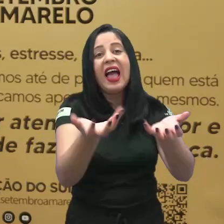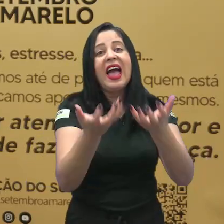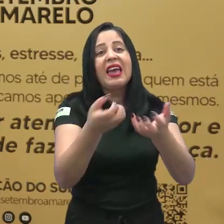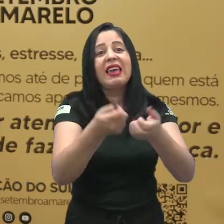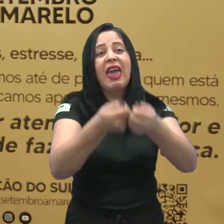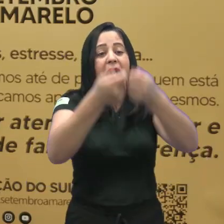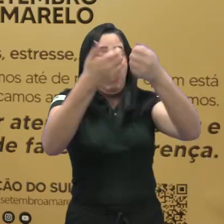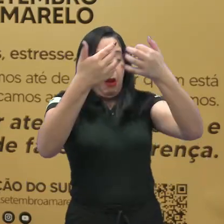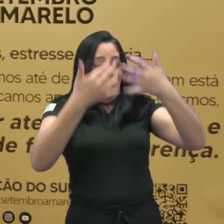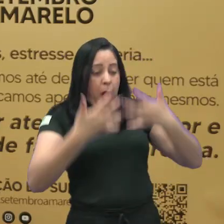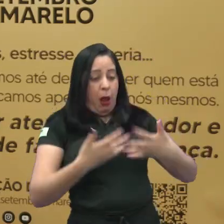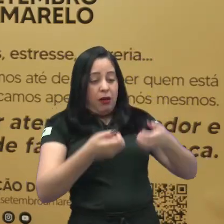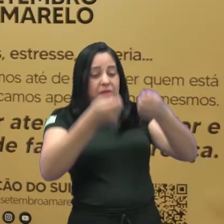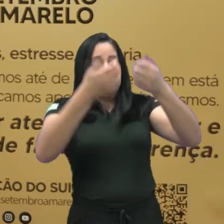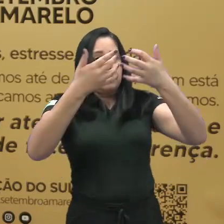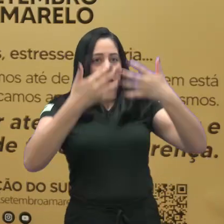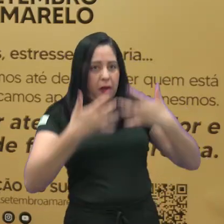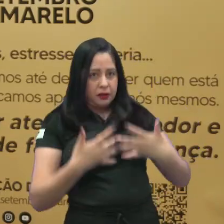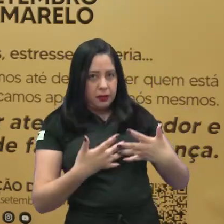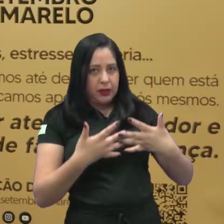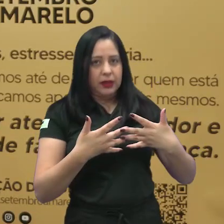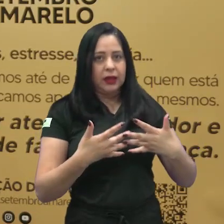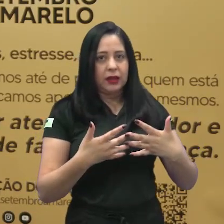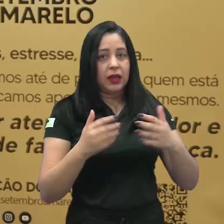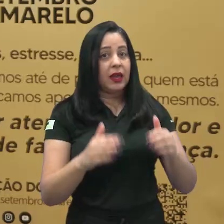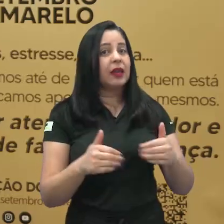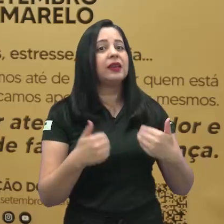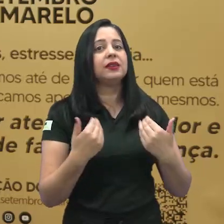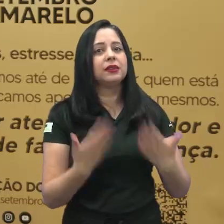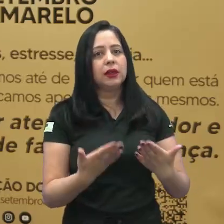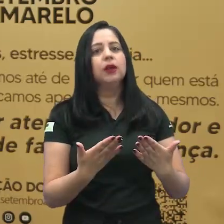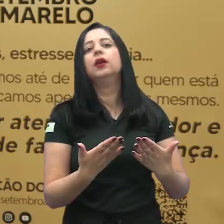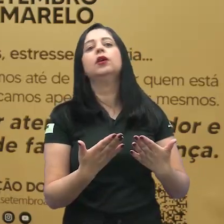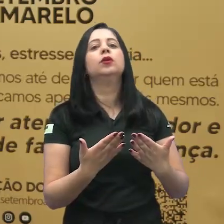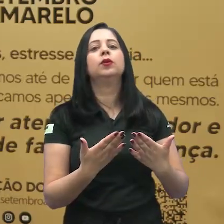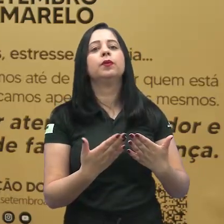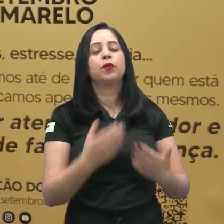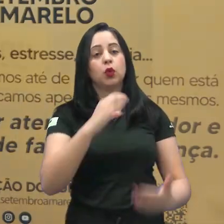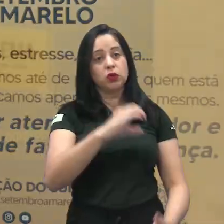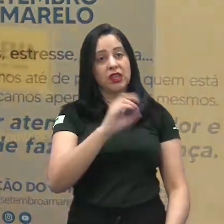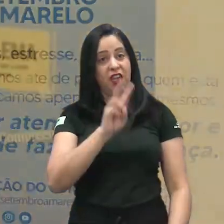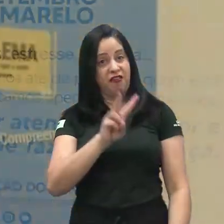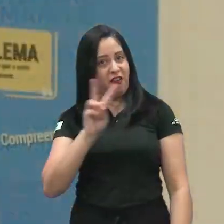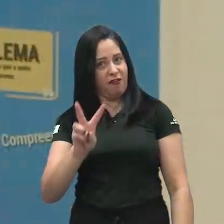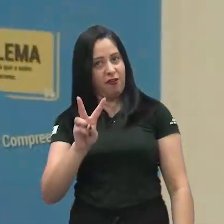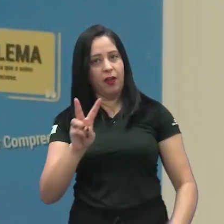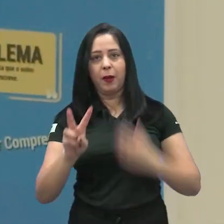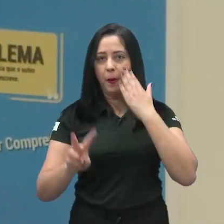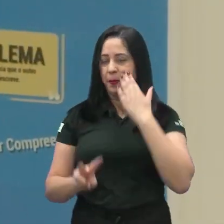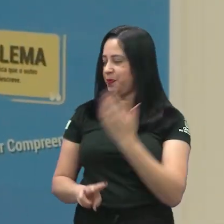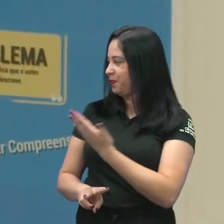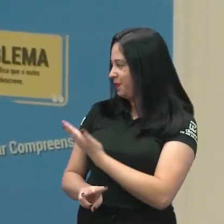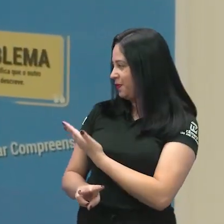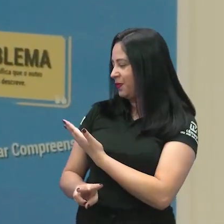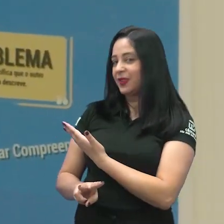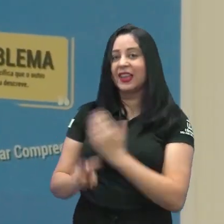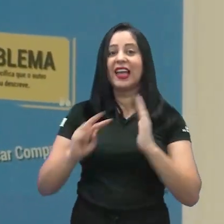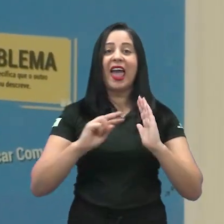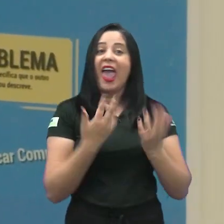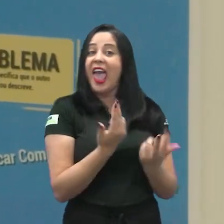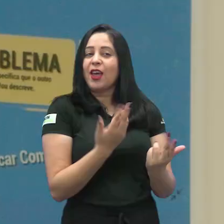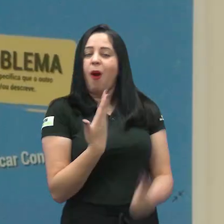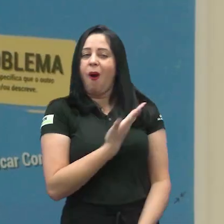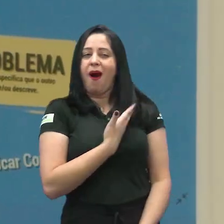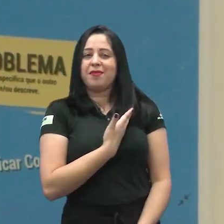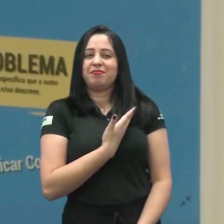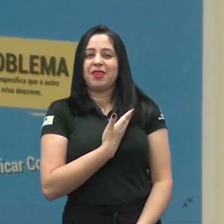nesse momento não tem ninguém com quem dividir. Então, nós dizemos que o atendimento do CVV é o amigo que sempre está